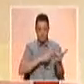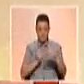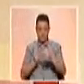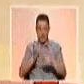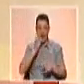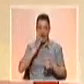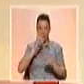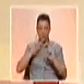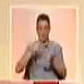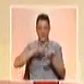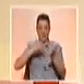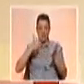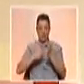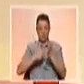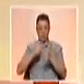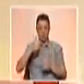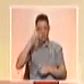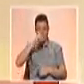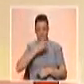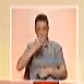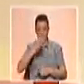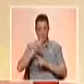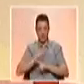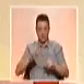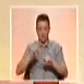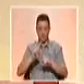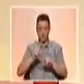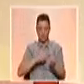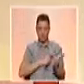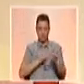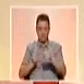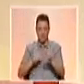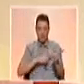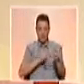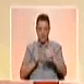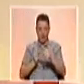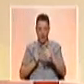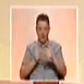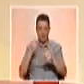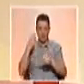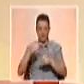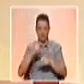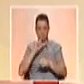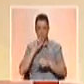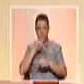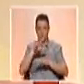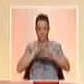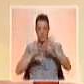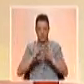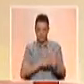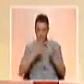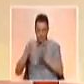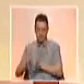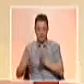uma tecnologia que eu não referi há bocadinho, que tem a ver com a irrigação deficitária, em que também que faz parte, é